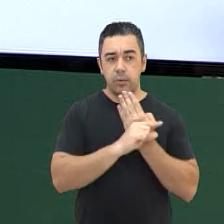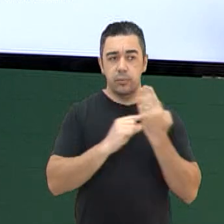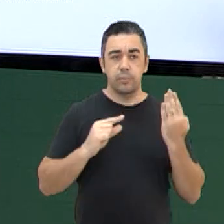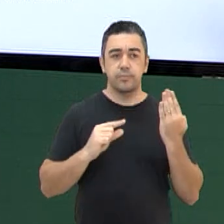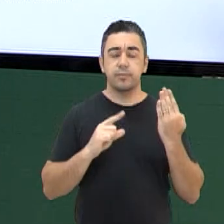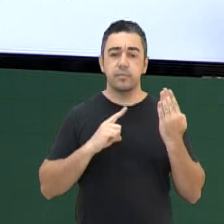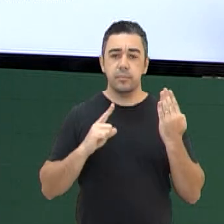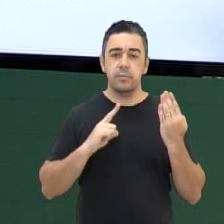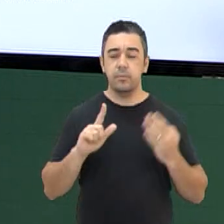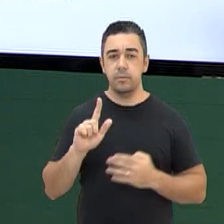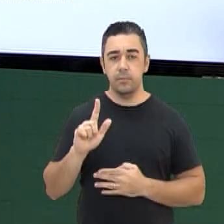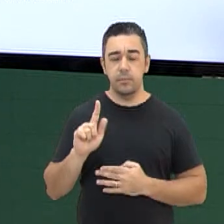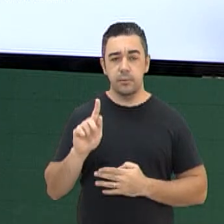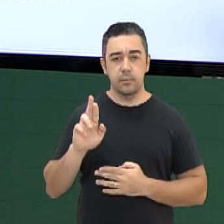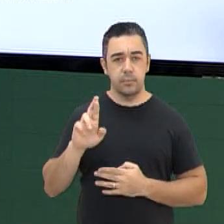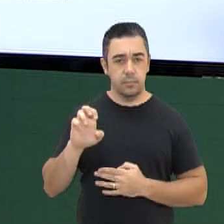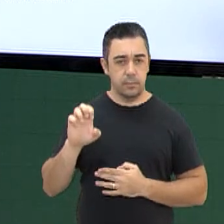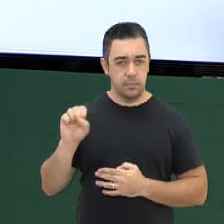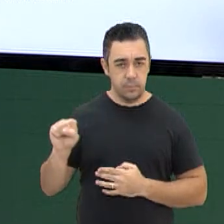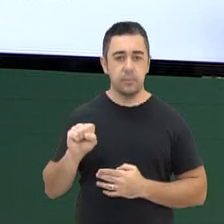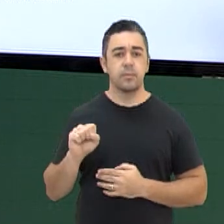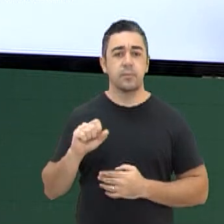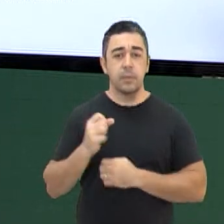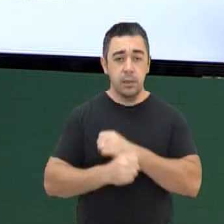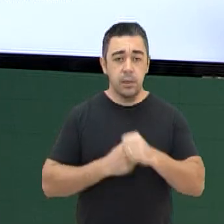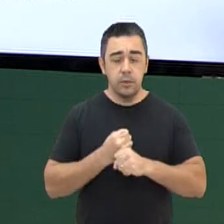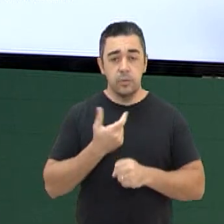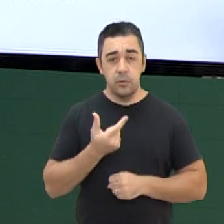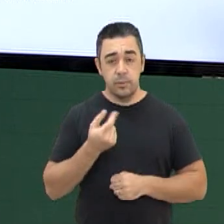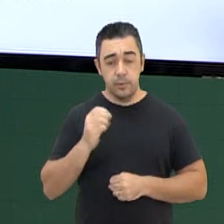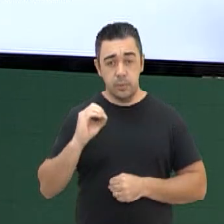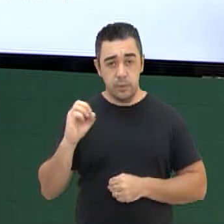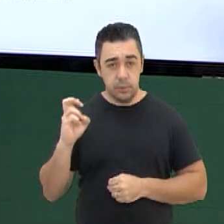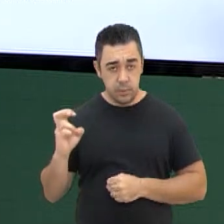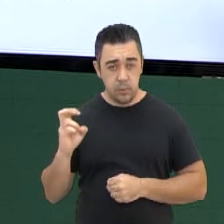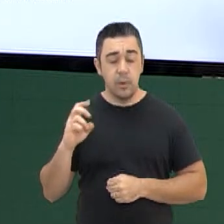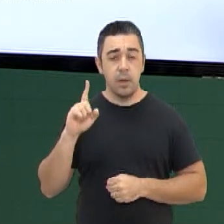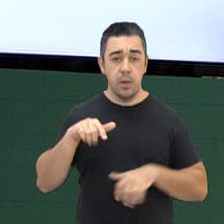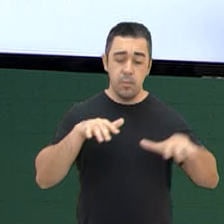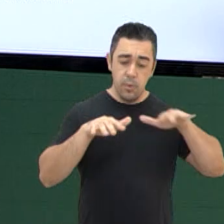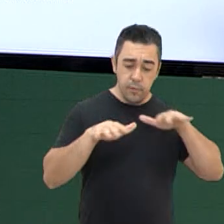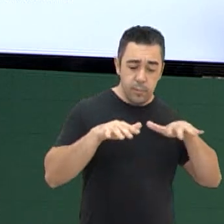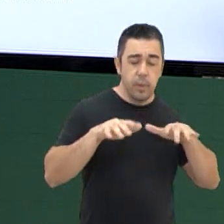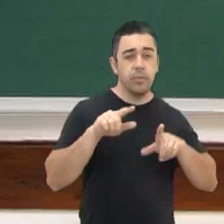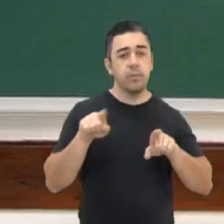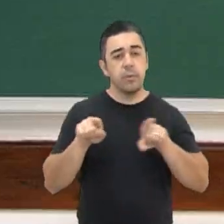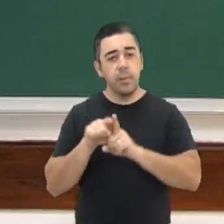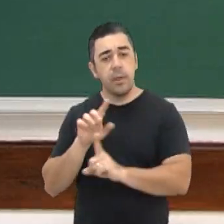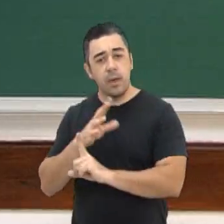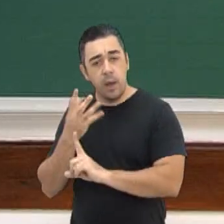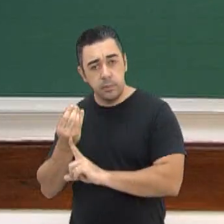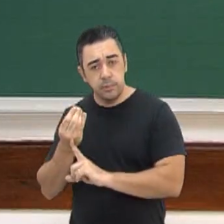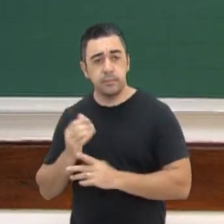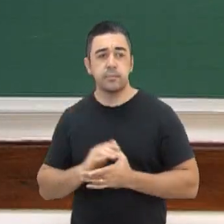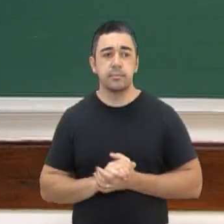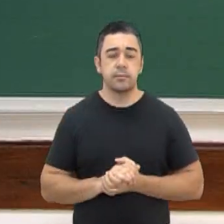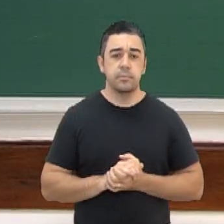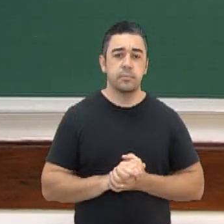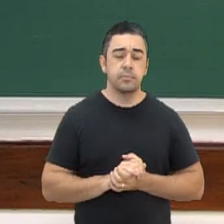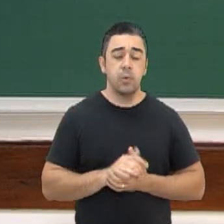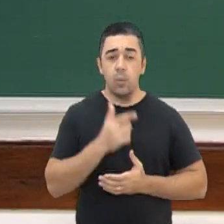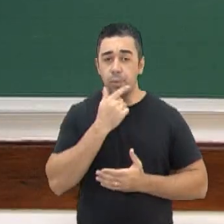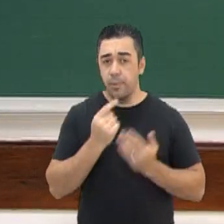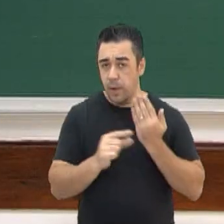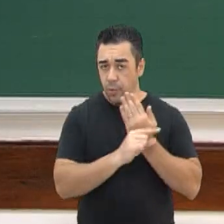2005, que ele faz essa diferenciação, dança como movimento e dança como arte. Para o